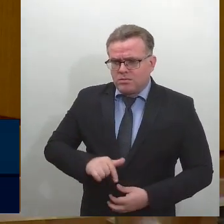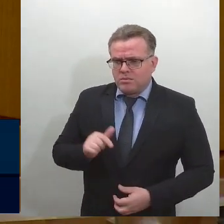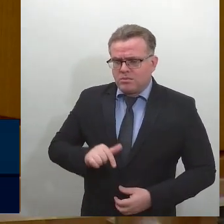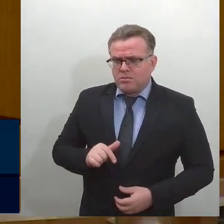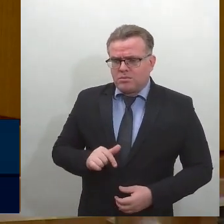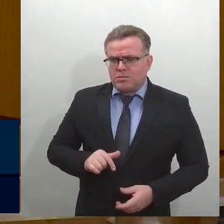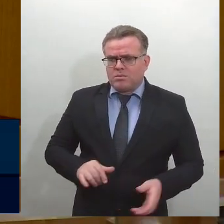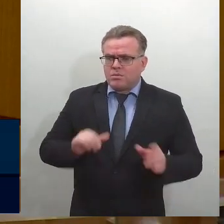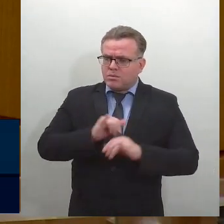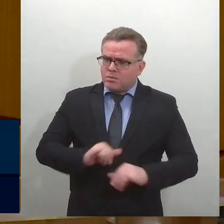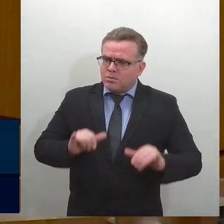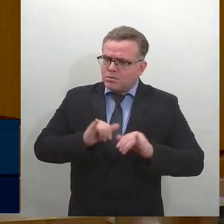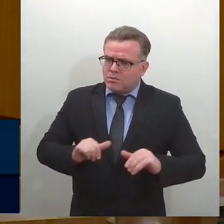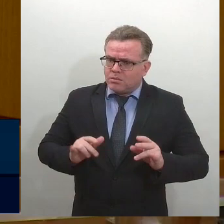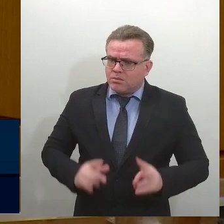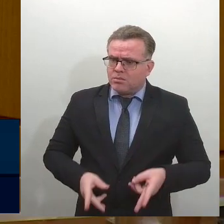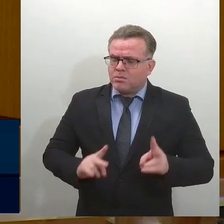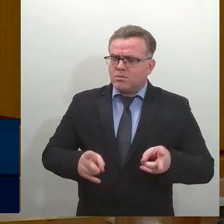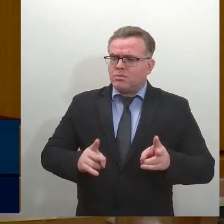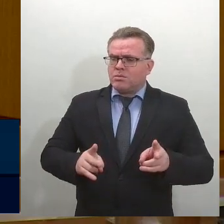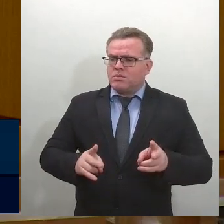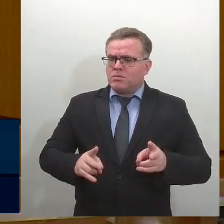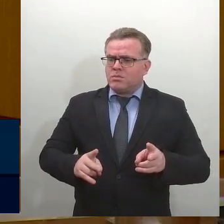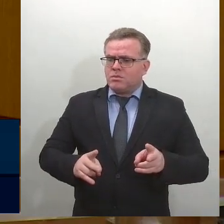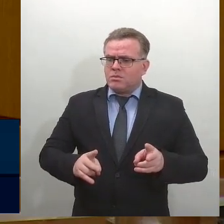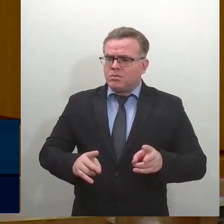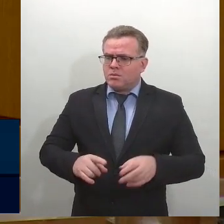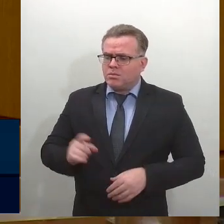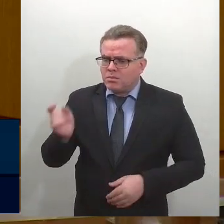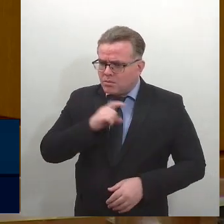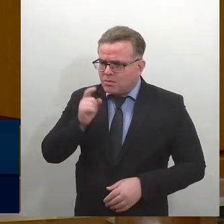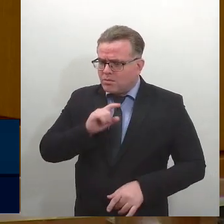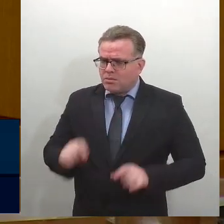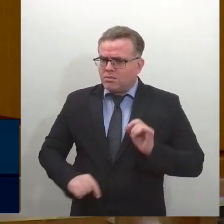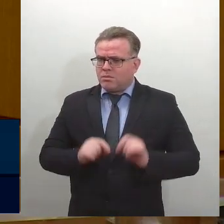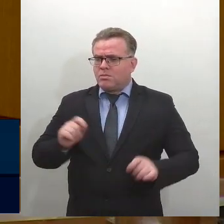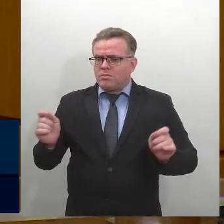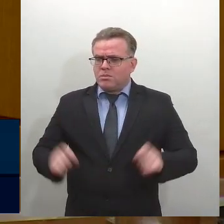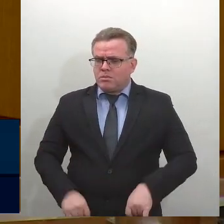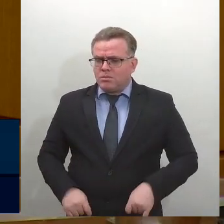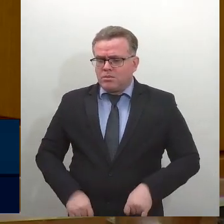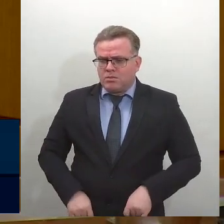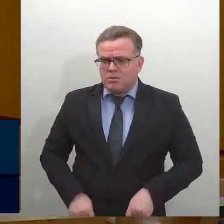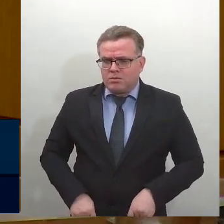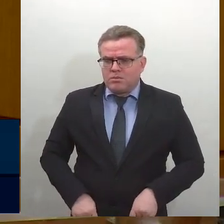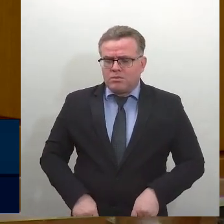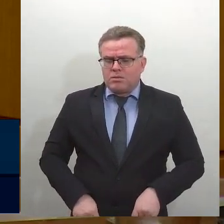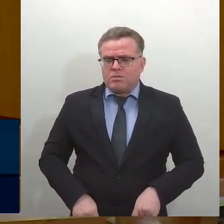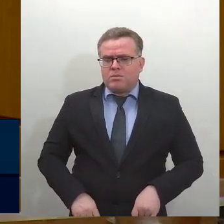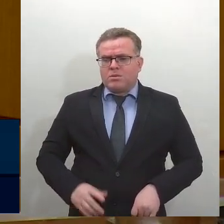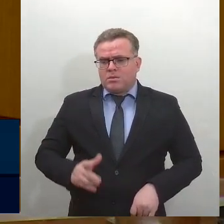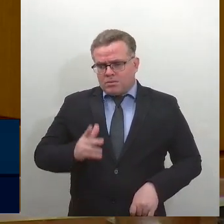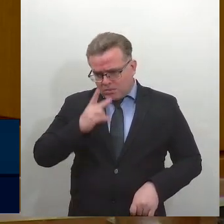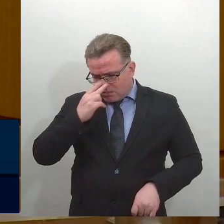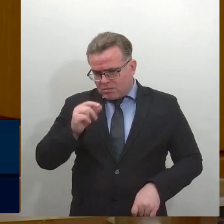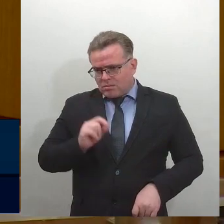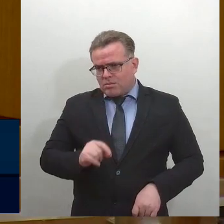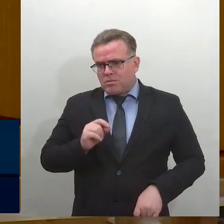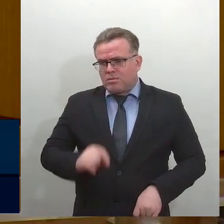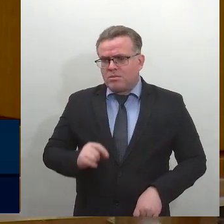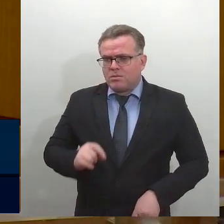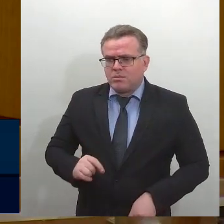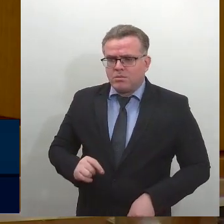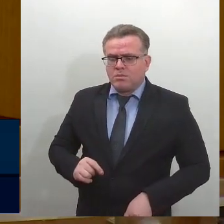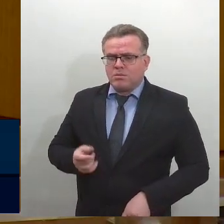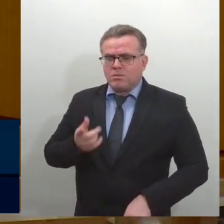mote, como se fosse um grito dos desesperados, para se reestabelecer politicamente no estado de